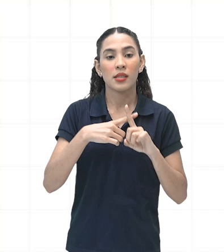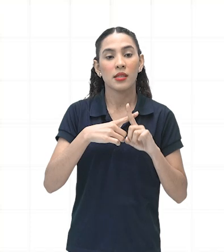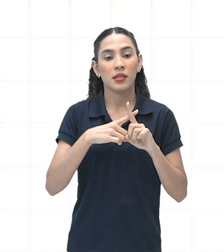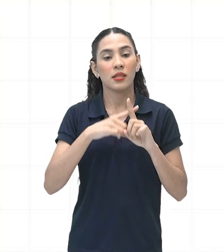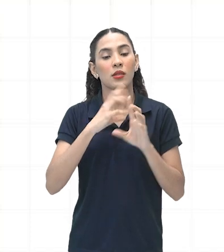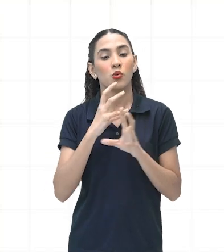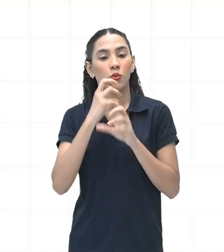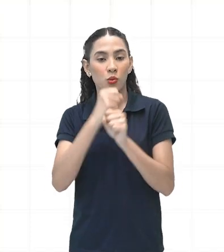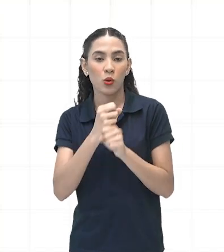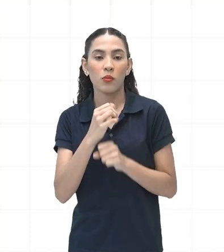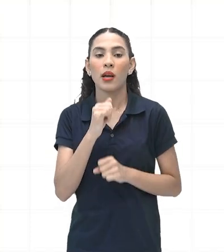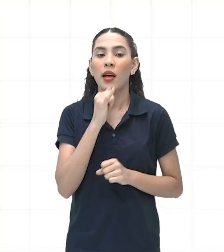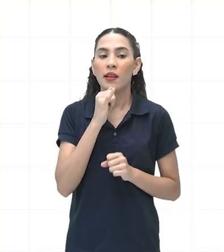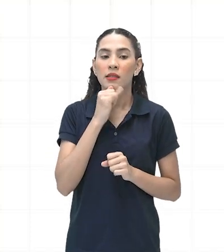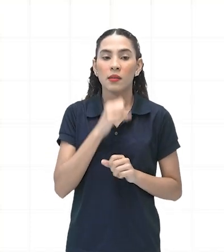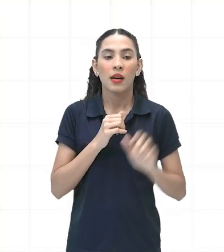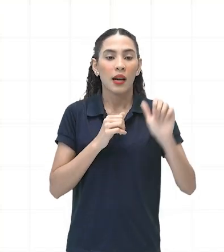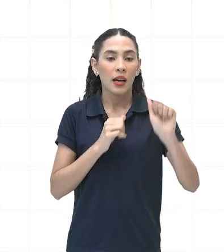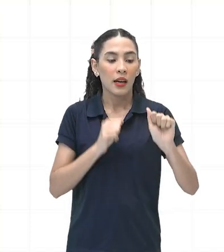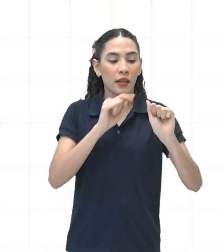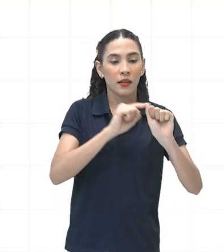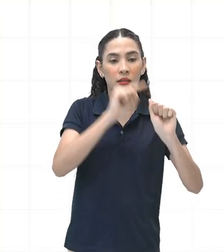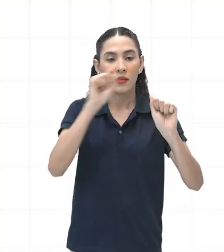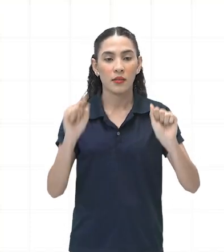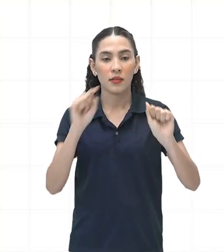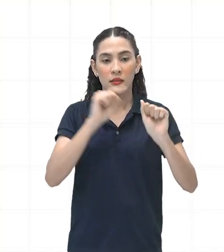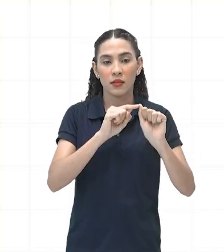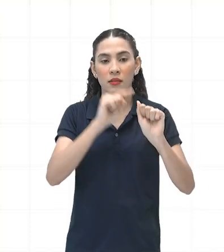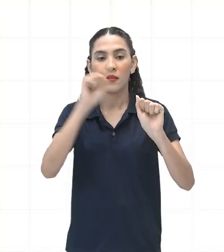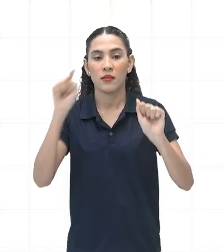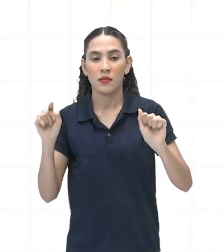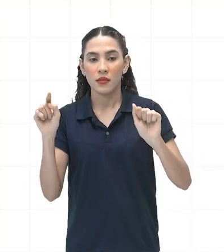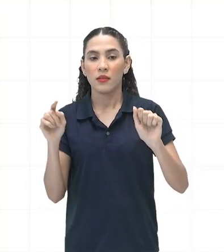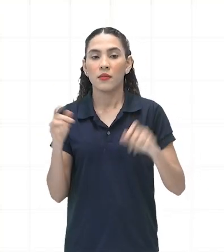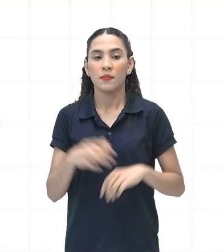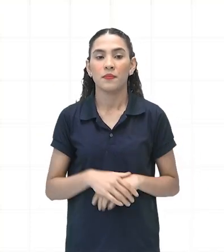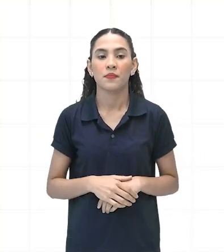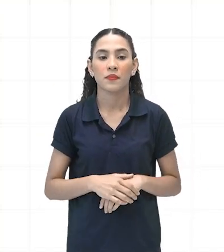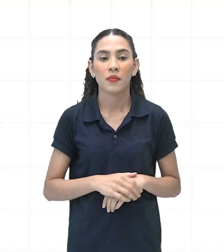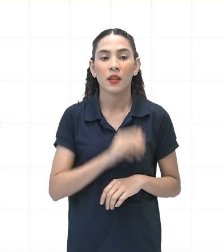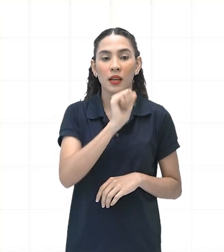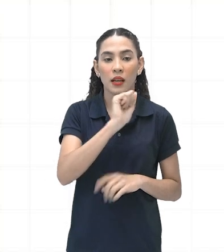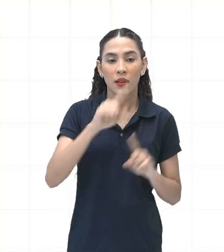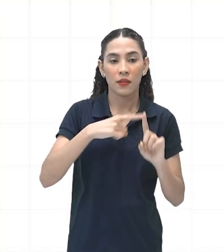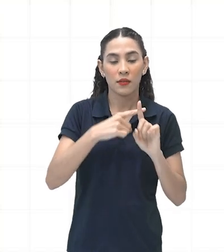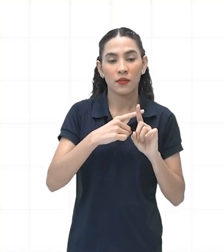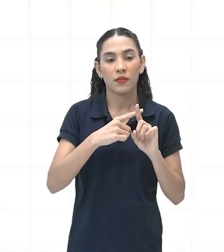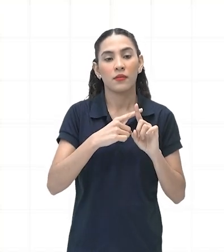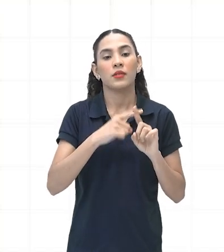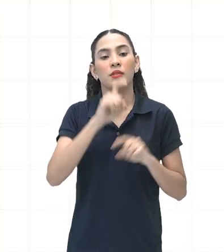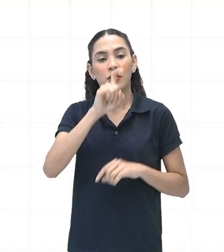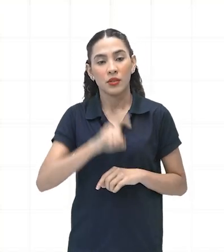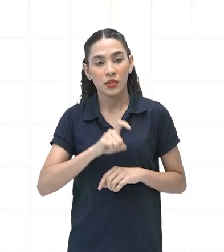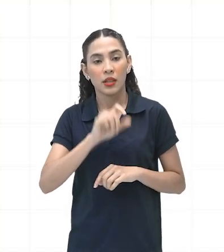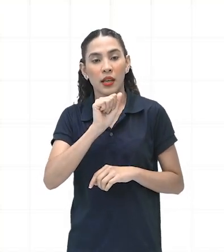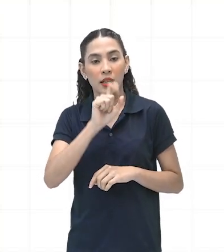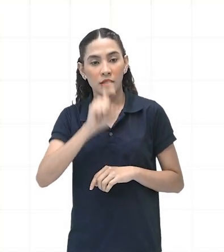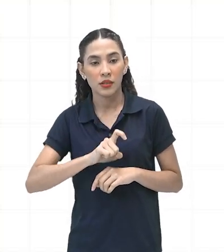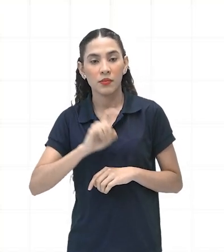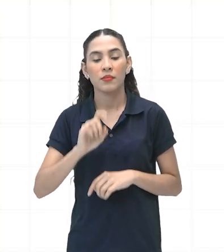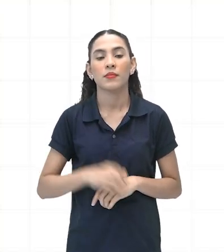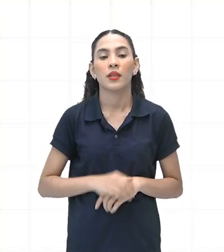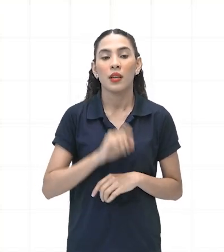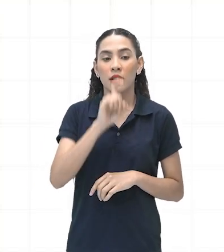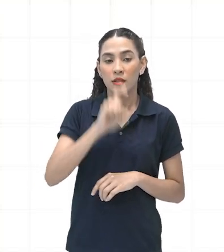soma. Observe que se eu fizer a distribuição, eu volto exatamente para cá. Ó. A vezes x é ax, x vezes b